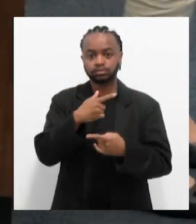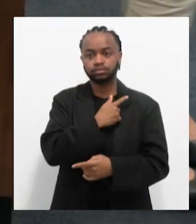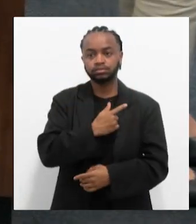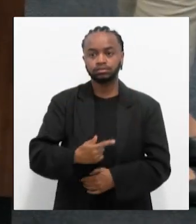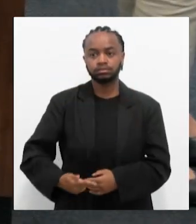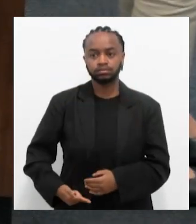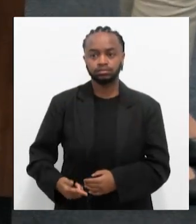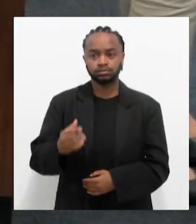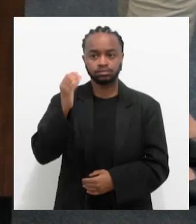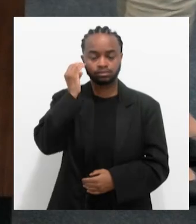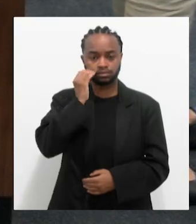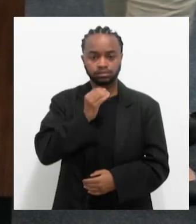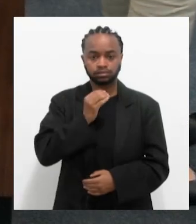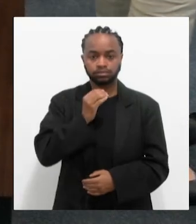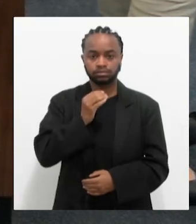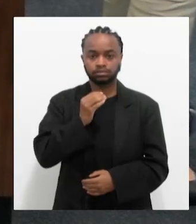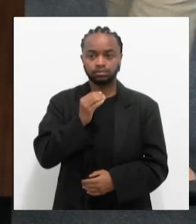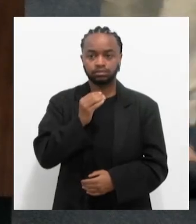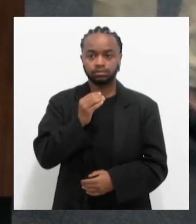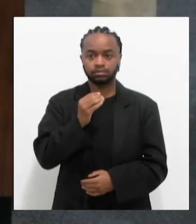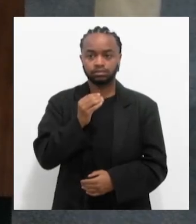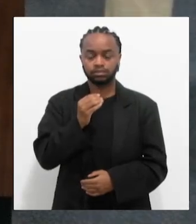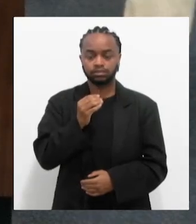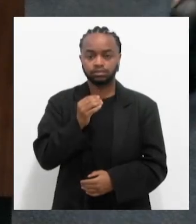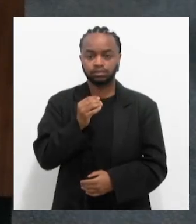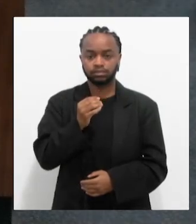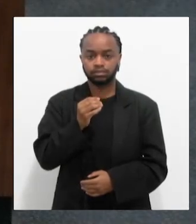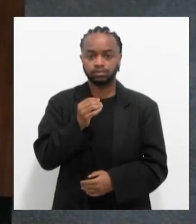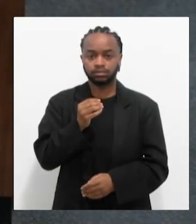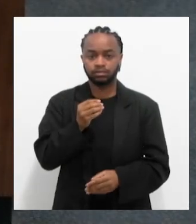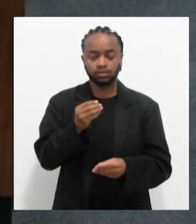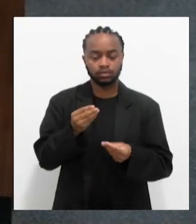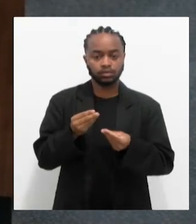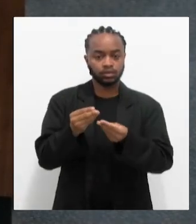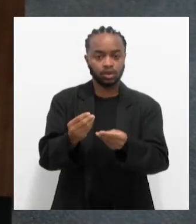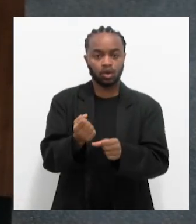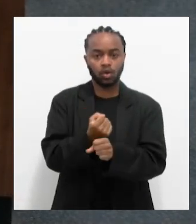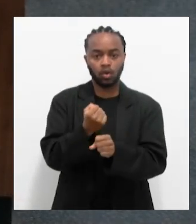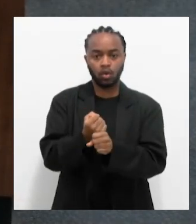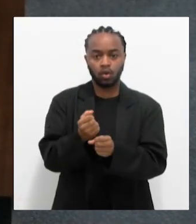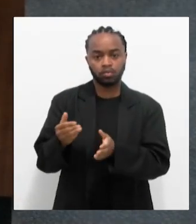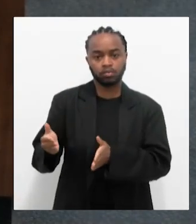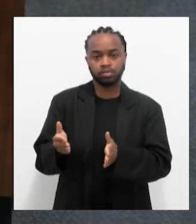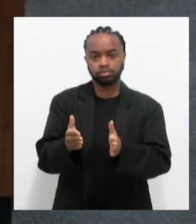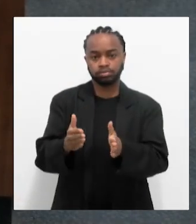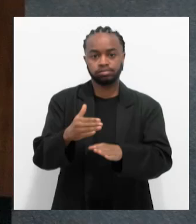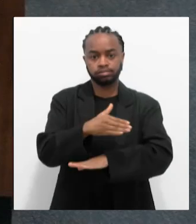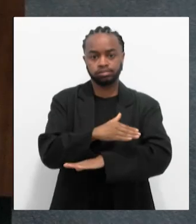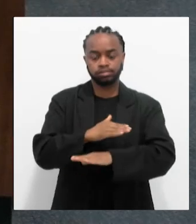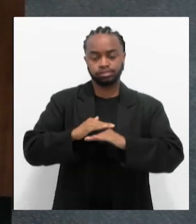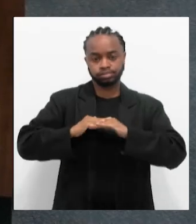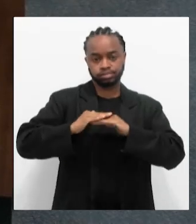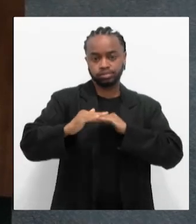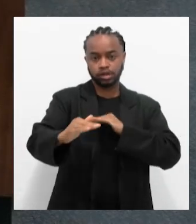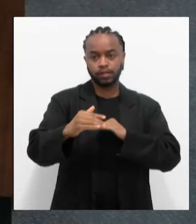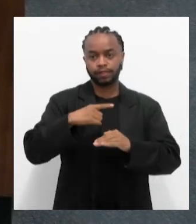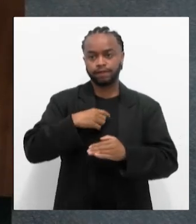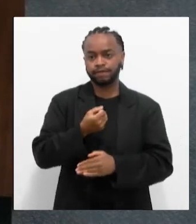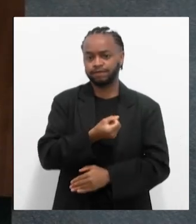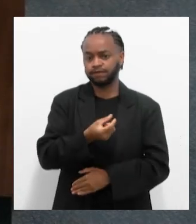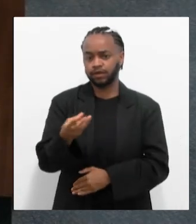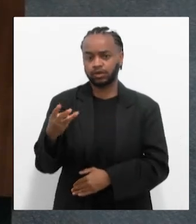Cláudio Castro está mandando asfalto para São João de Meriti. E tem vários